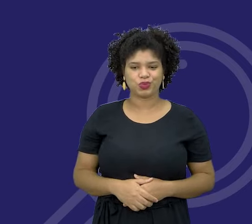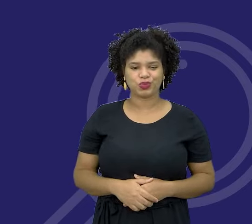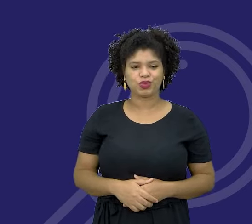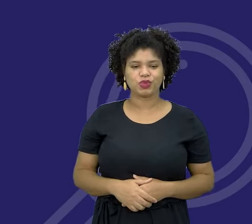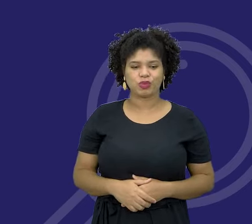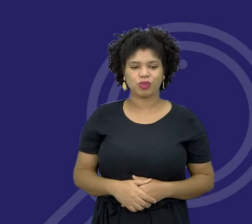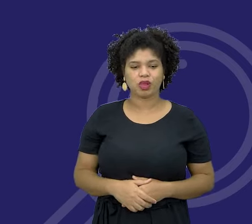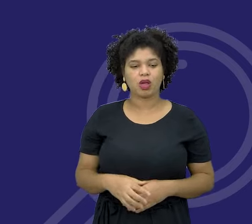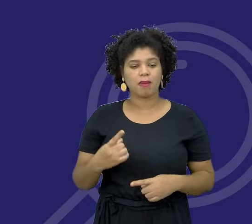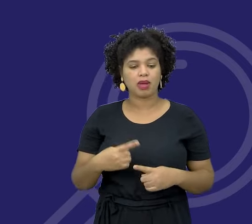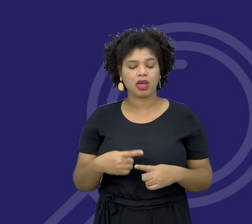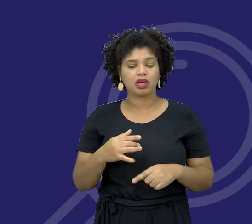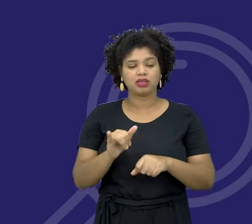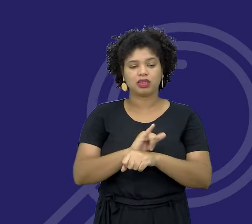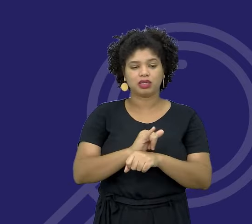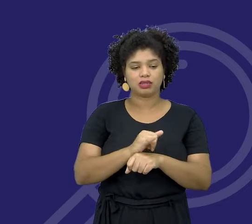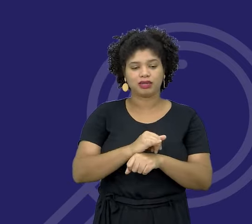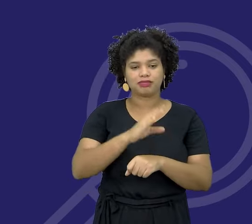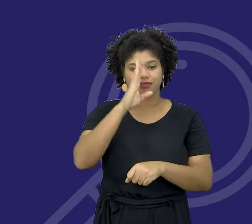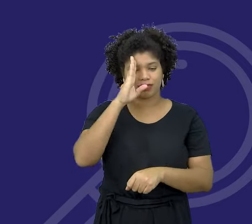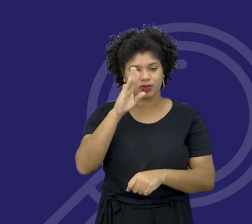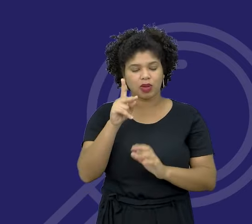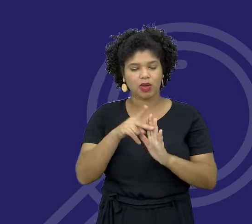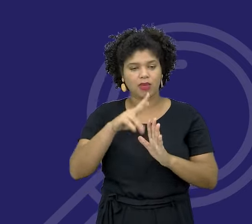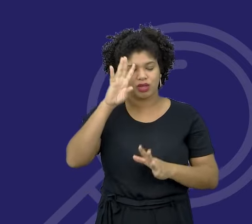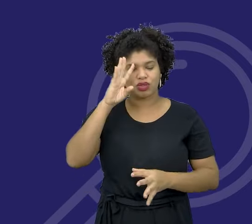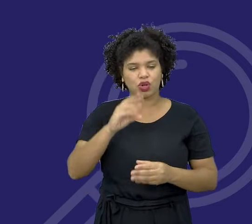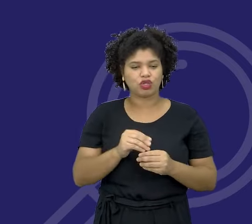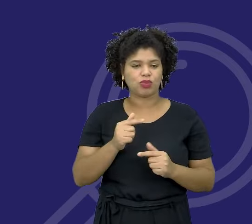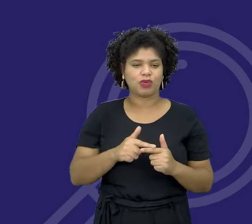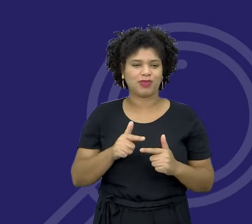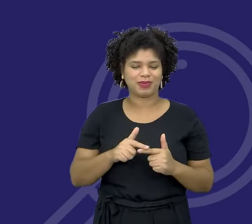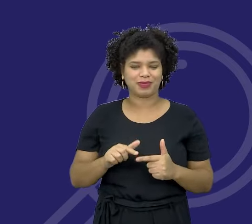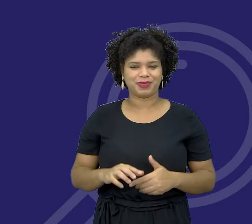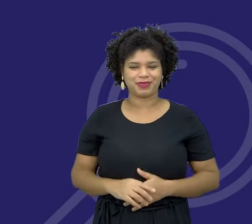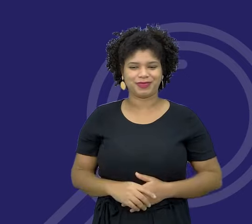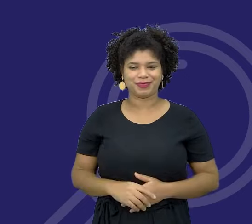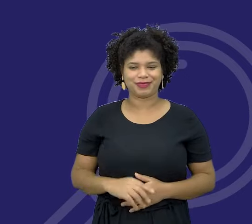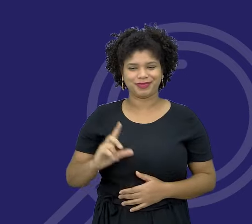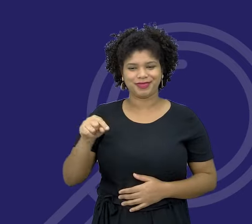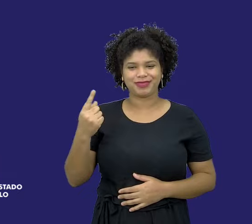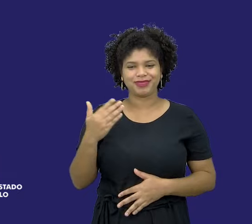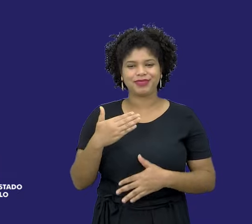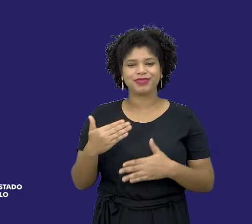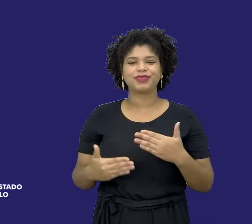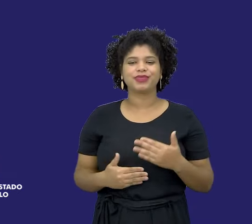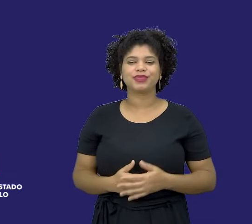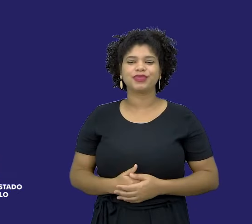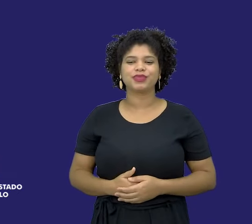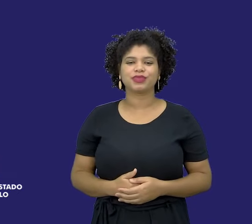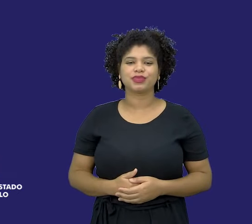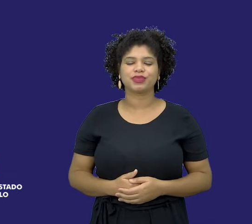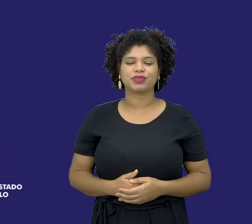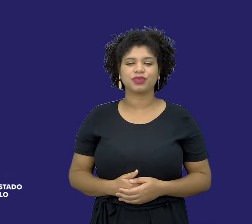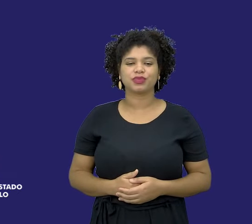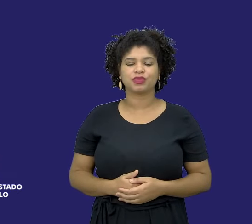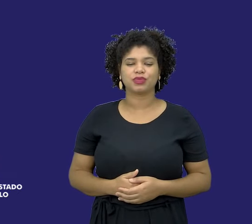Que técnica teria sido a ideal para a resolução daquele problema. Pode passar, por favor?